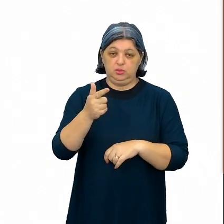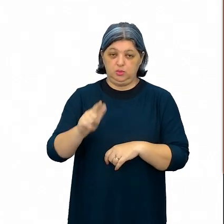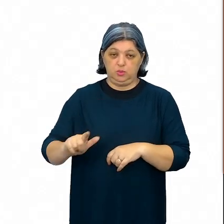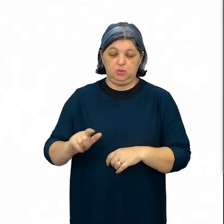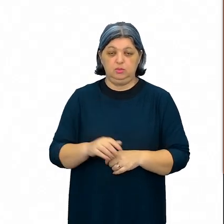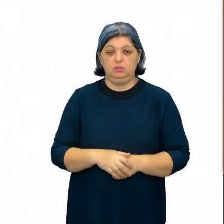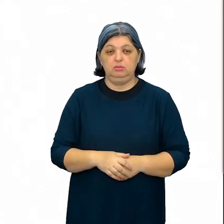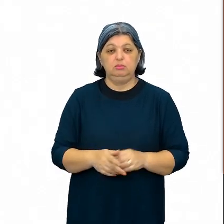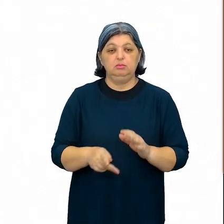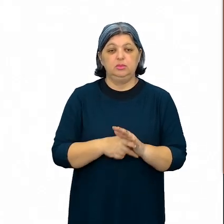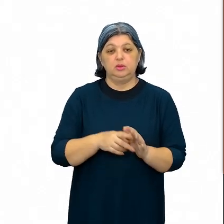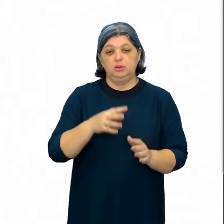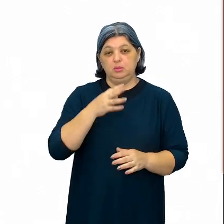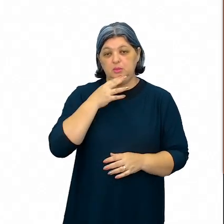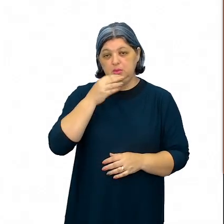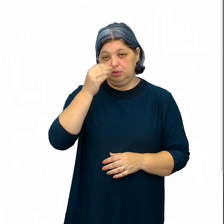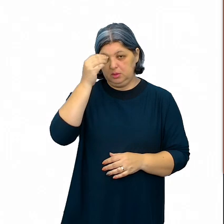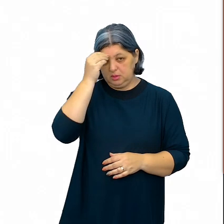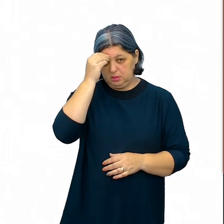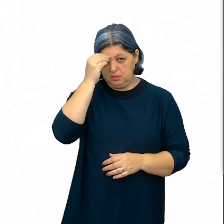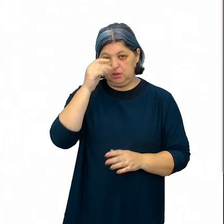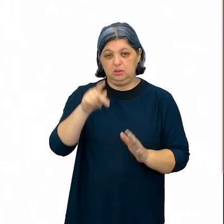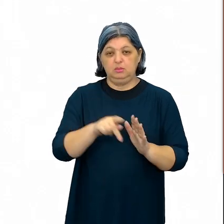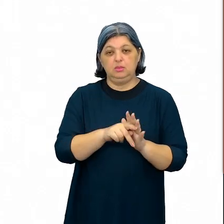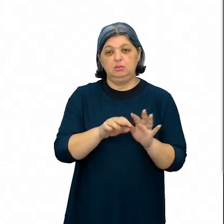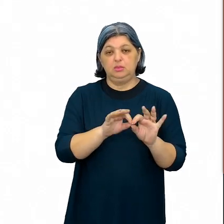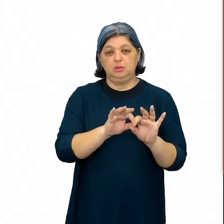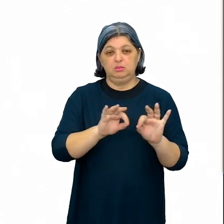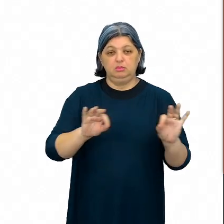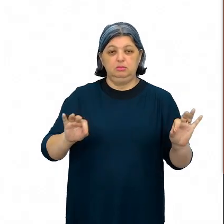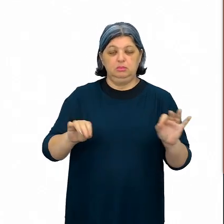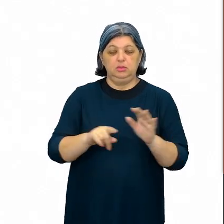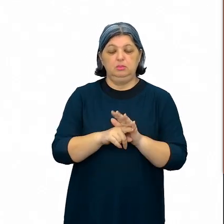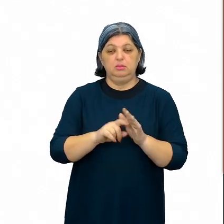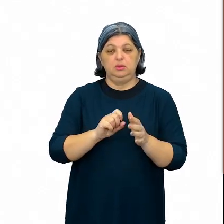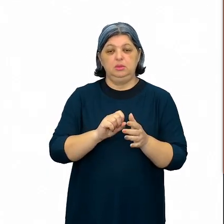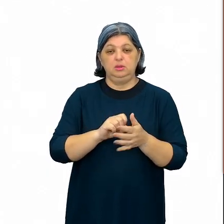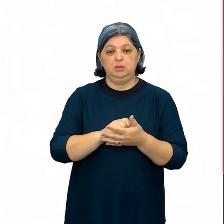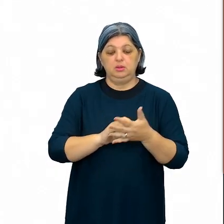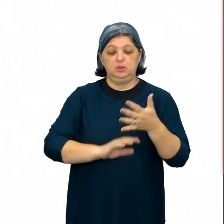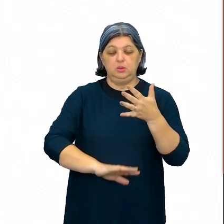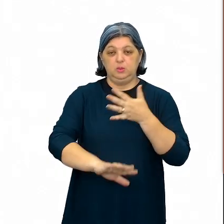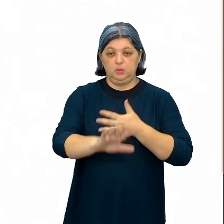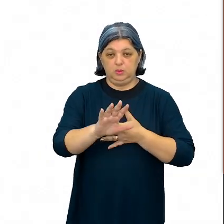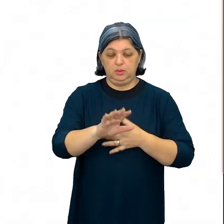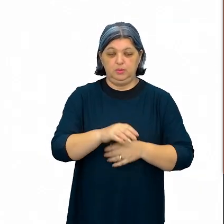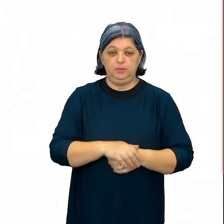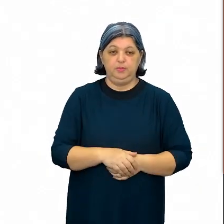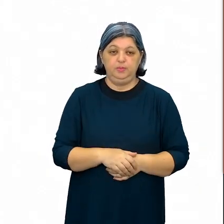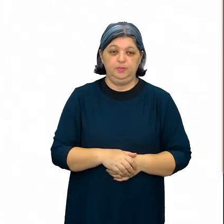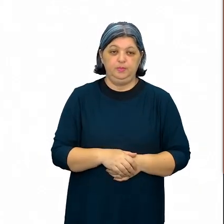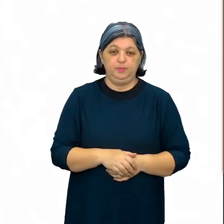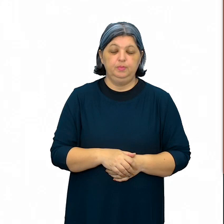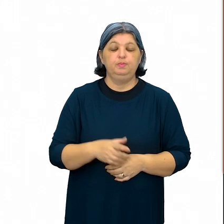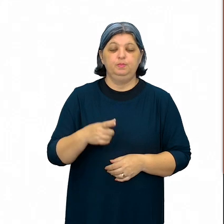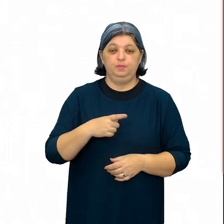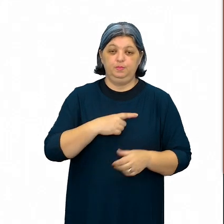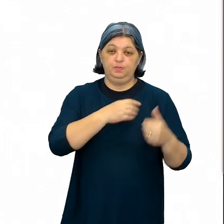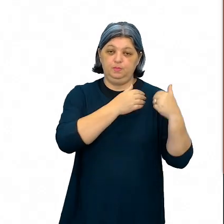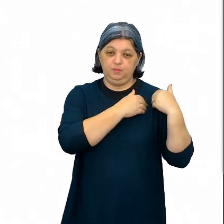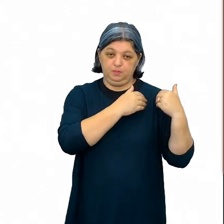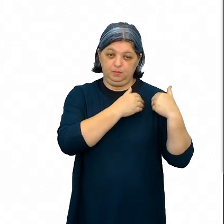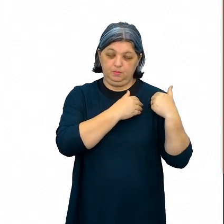conhecimento horizontal do conteúdo e do currículo então nós temos aí é a nossa tarefa